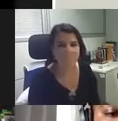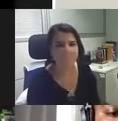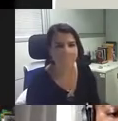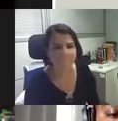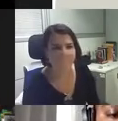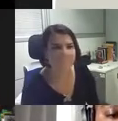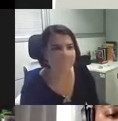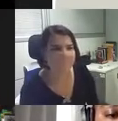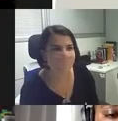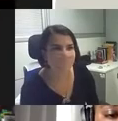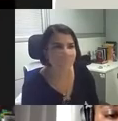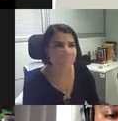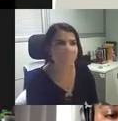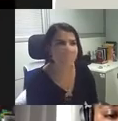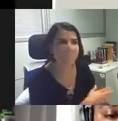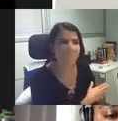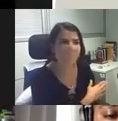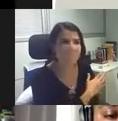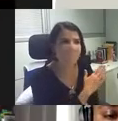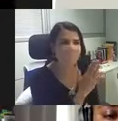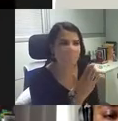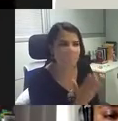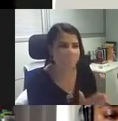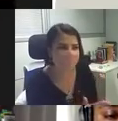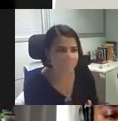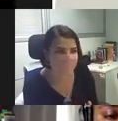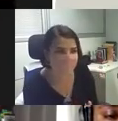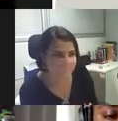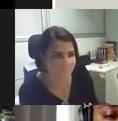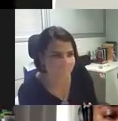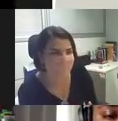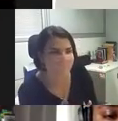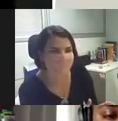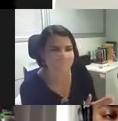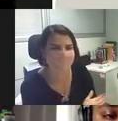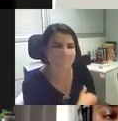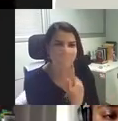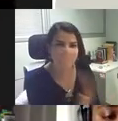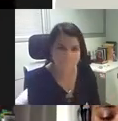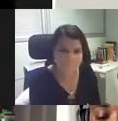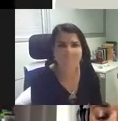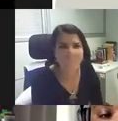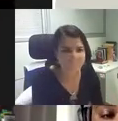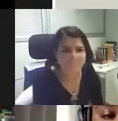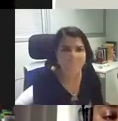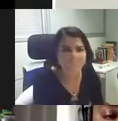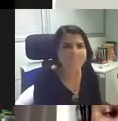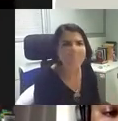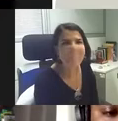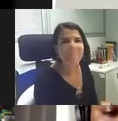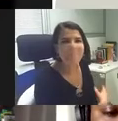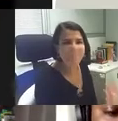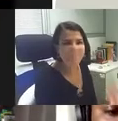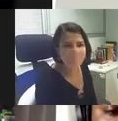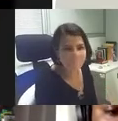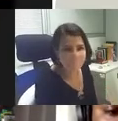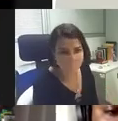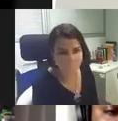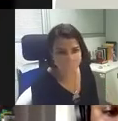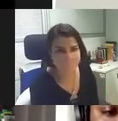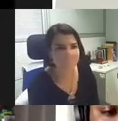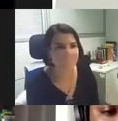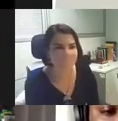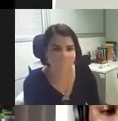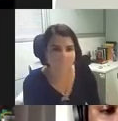Estou vendo o professor João Guerreiro aqui, a maioria dos nossos servidores aqui da SESEC passaram pelo IFE, passaram pelo curso